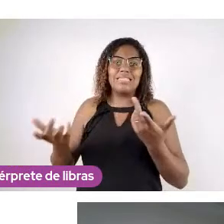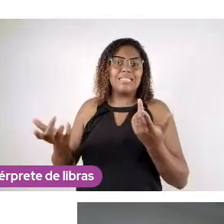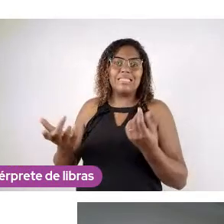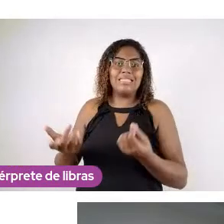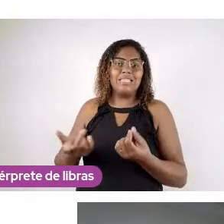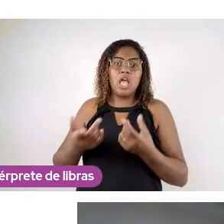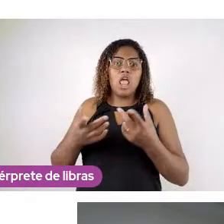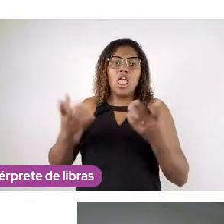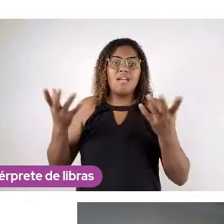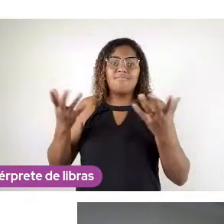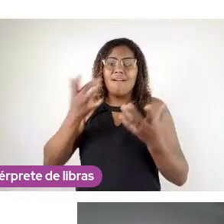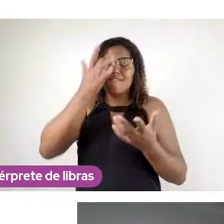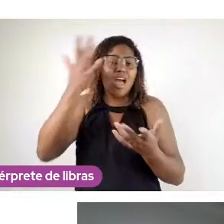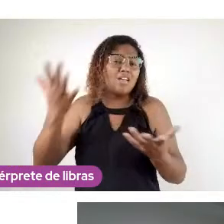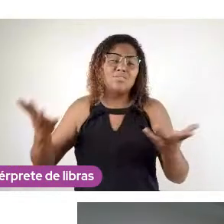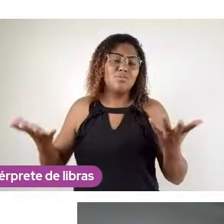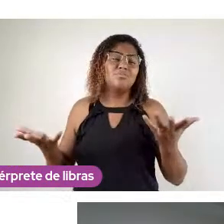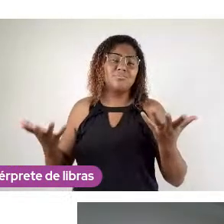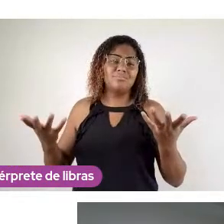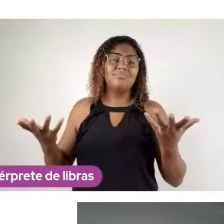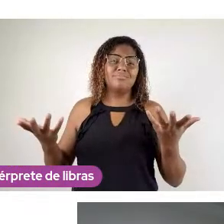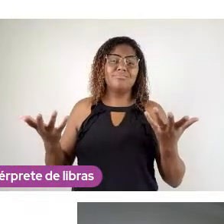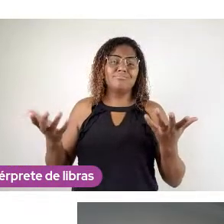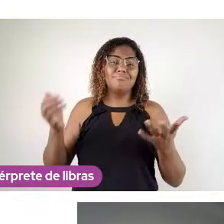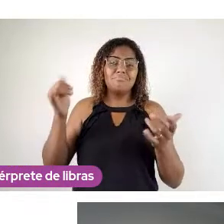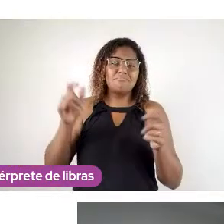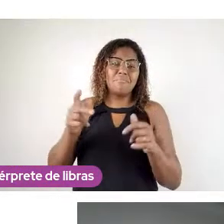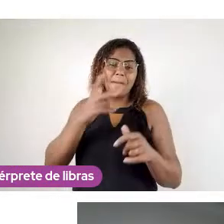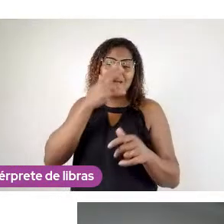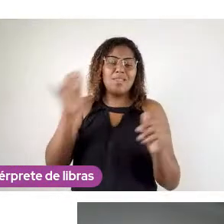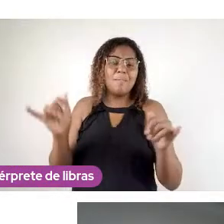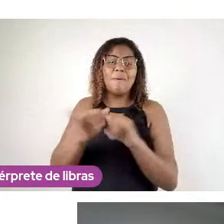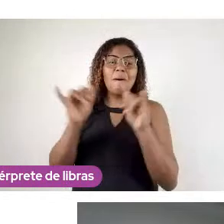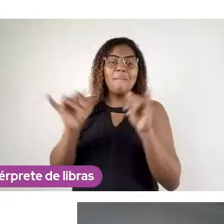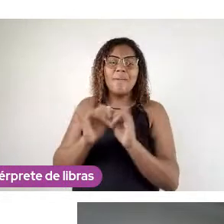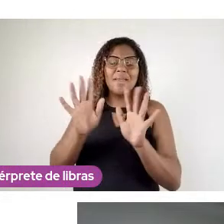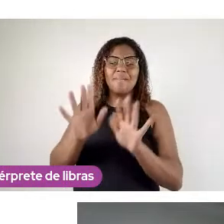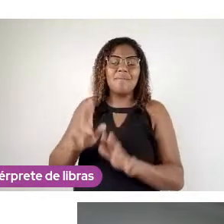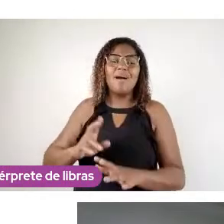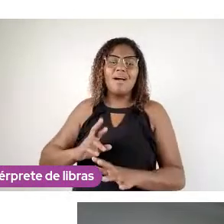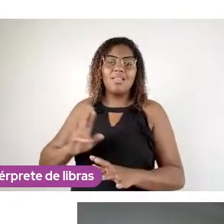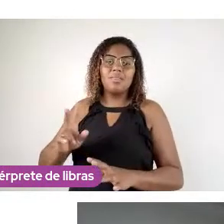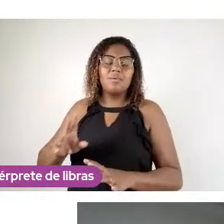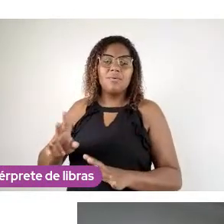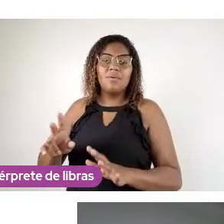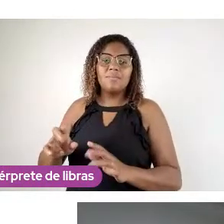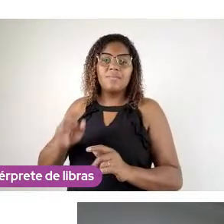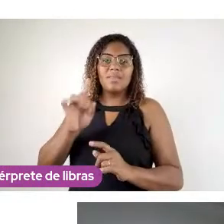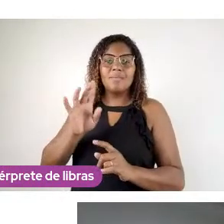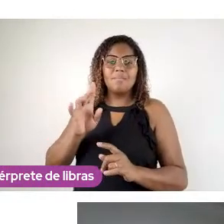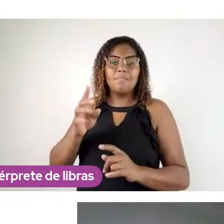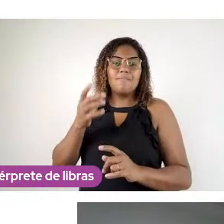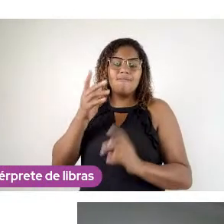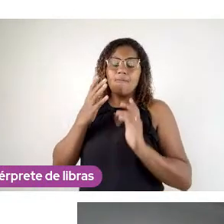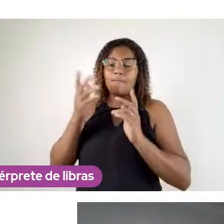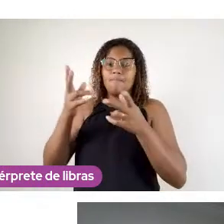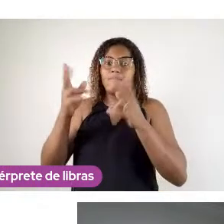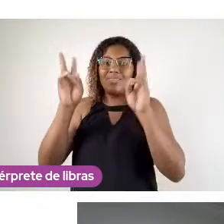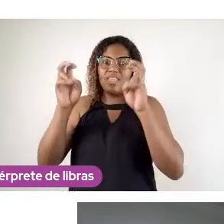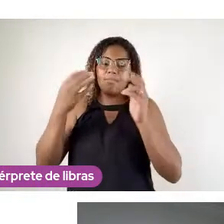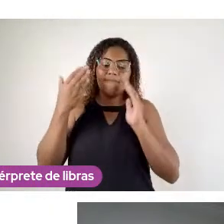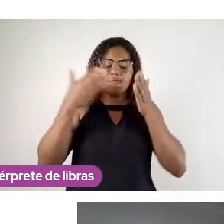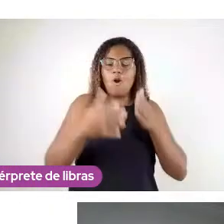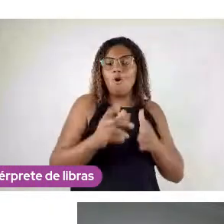trivial. E, na verdade, a gente está aqui num evento voltado para a vida marinha, que quem